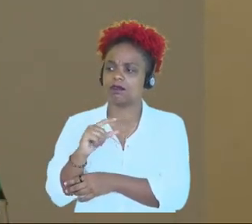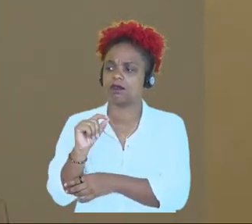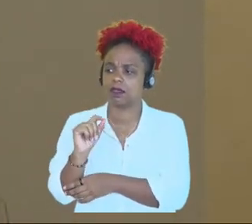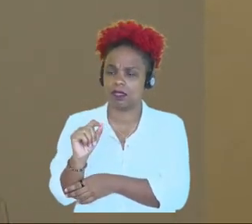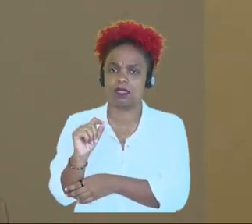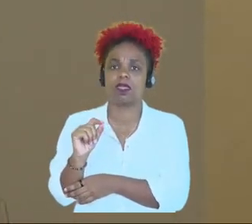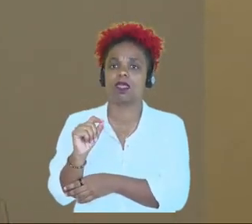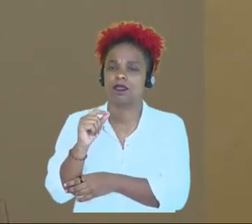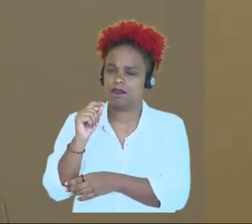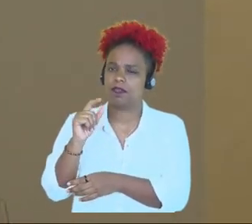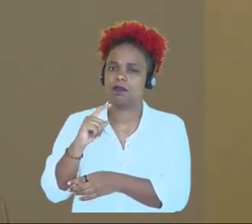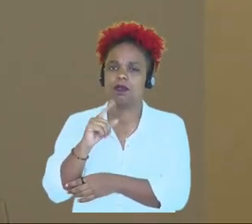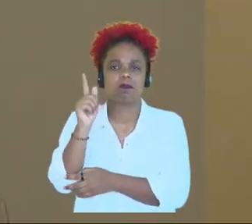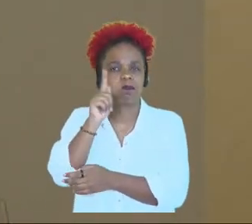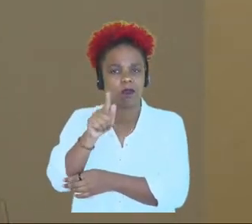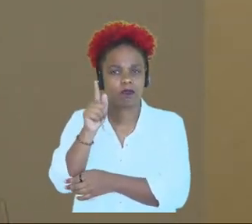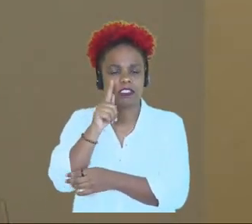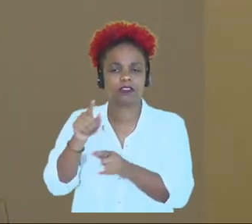Estados Unidos,